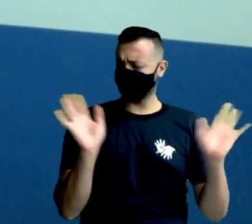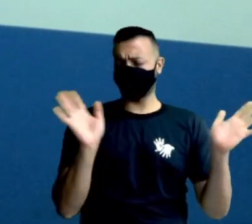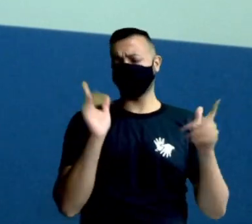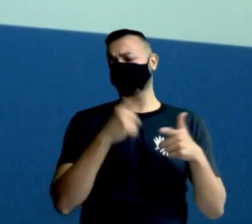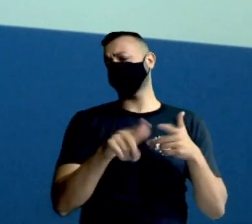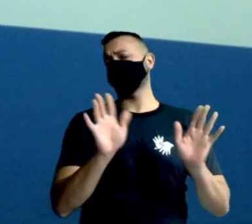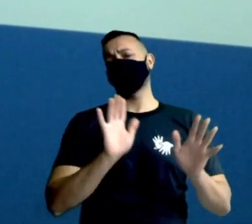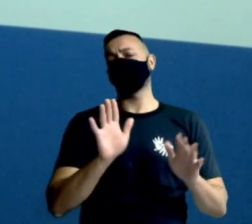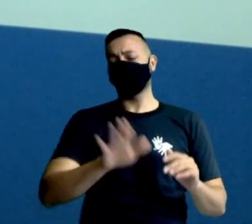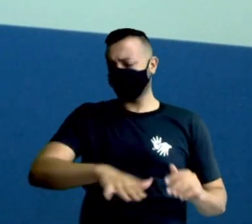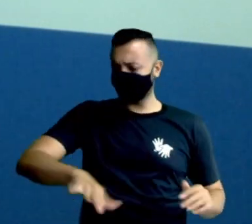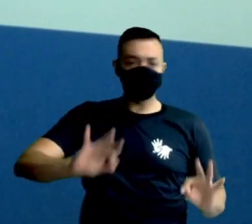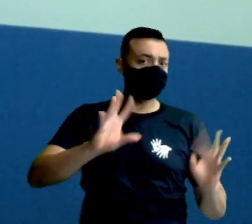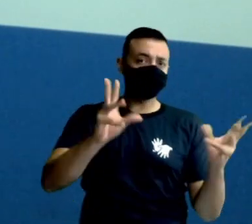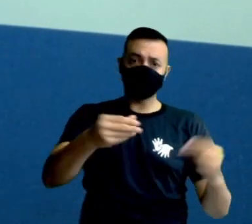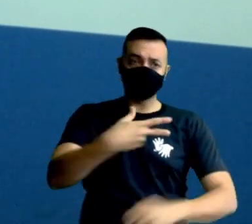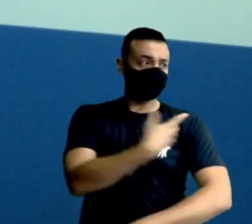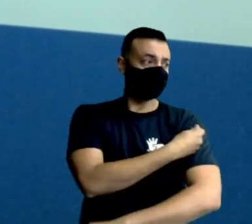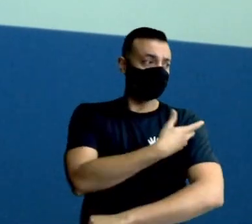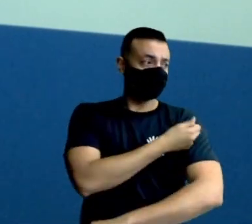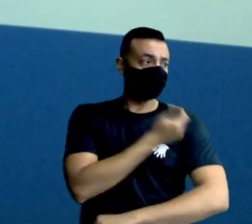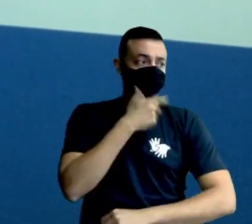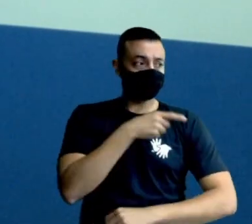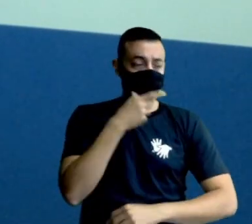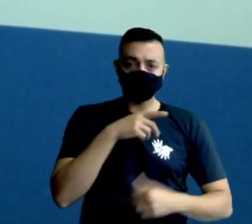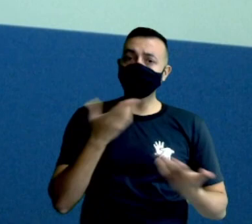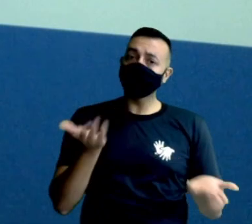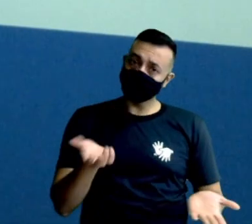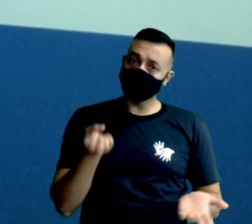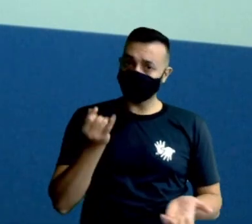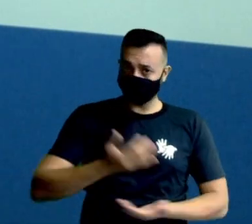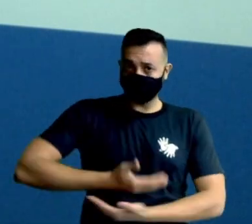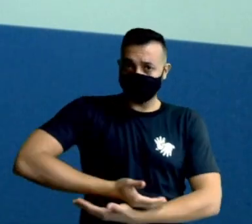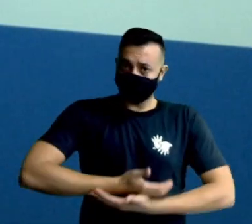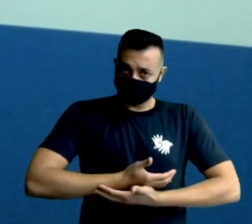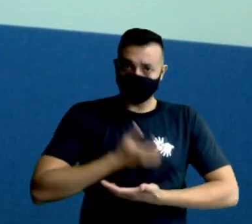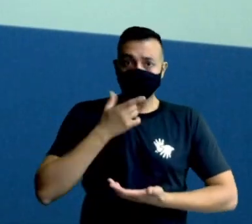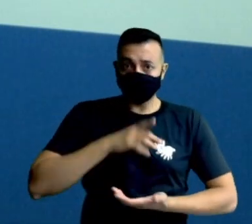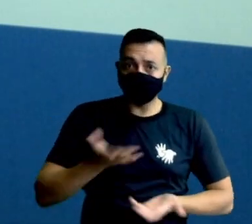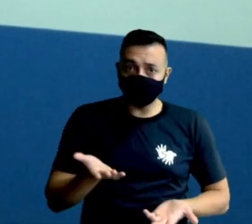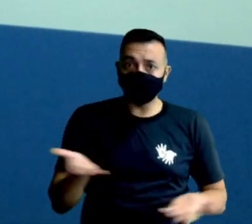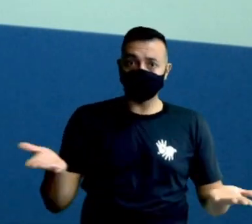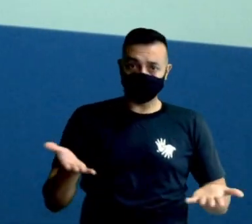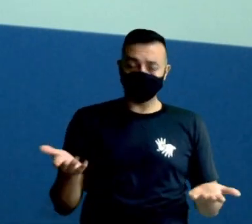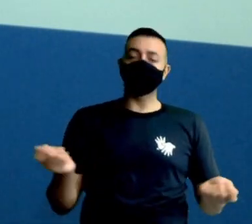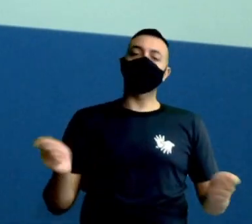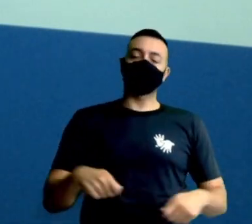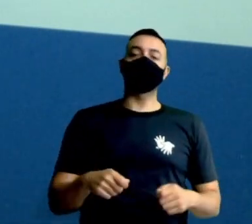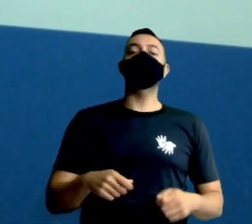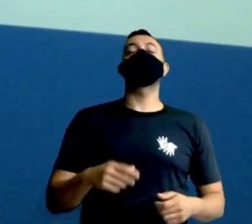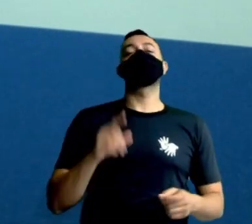vacinamos quando éramos crianças, né? E resistimos. Se a gente resistiu enquanto bebê, que dirá agora, tá bom?